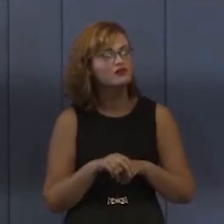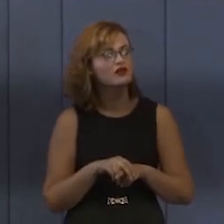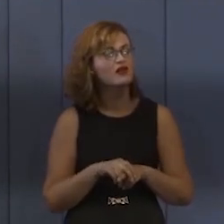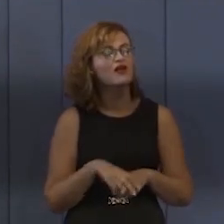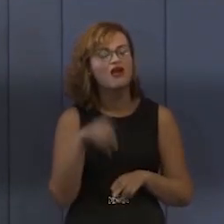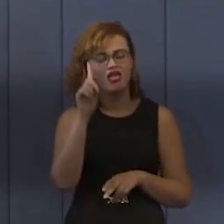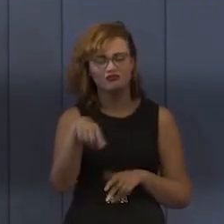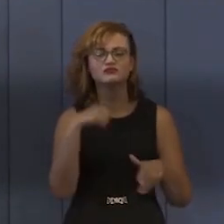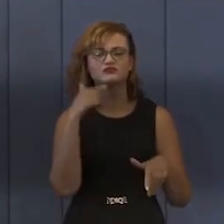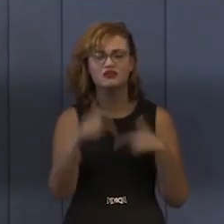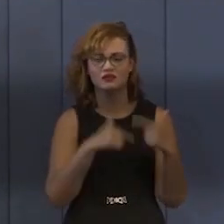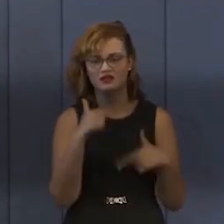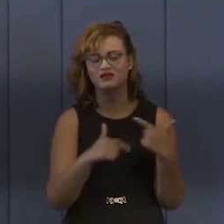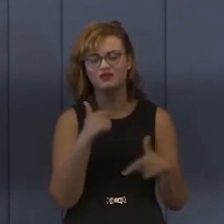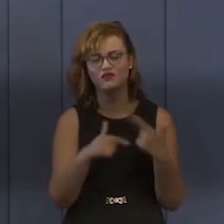Portanto, essa